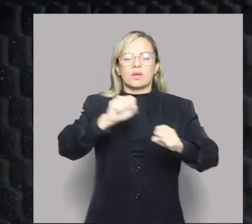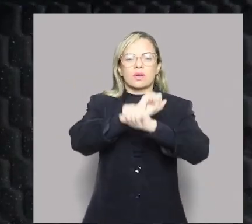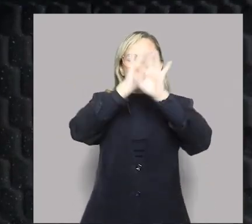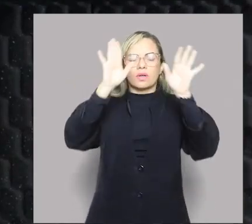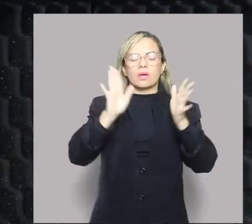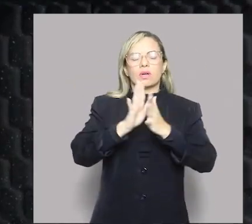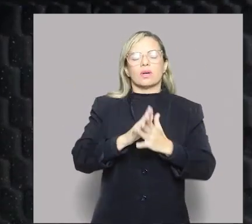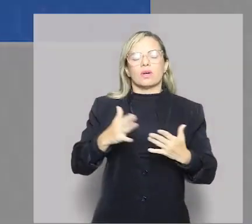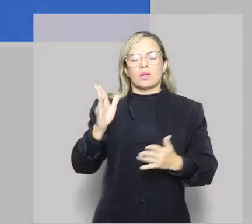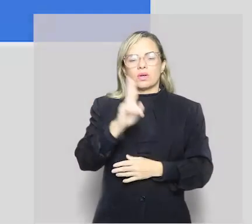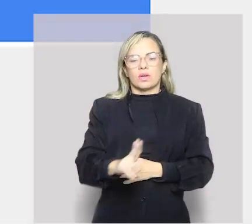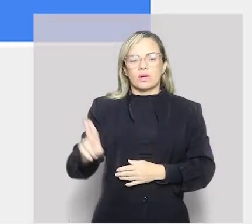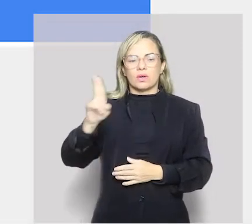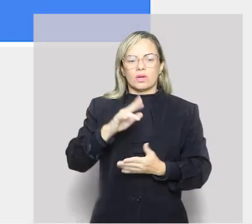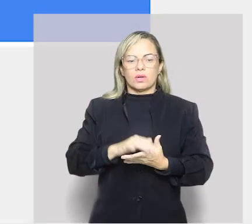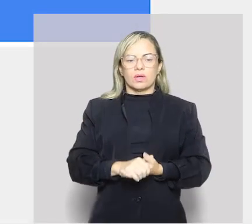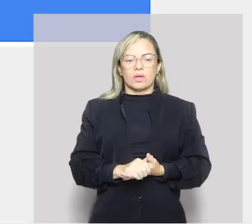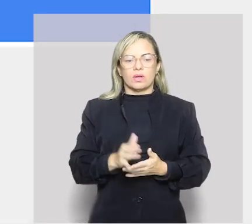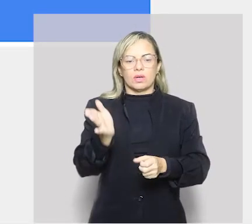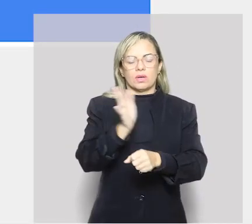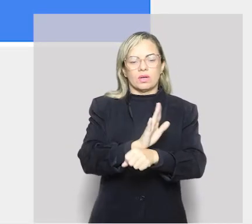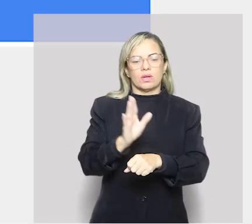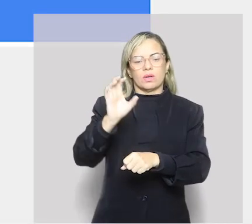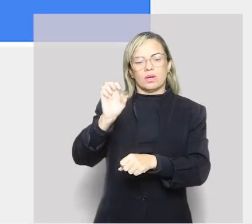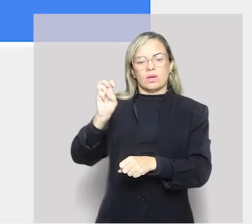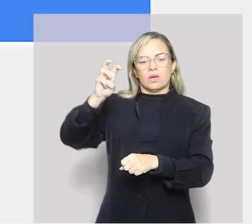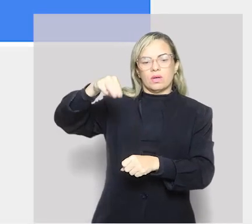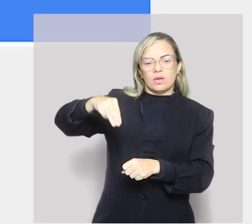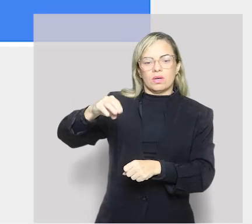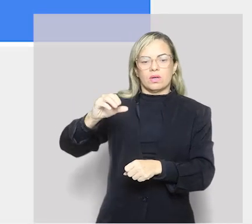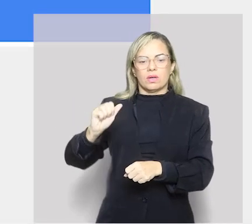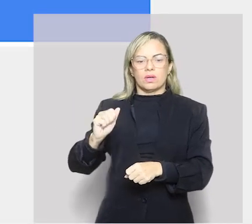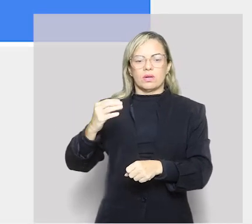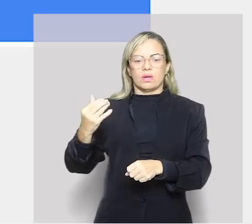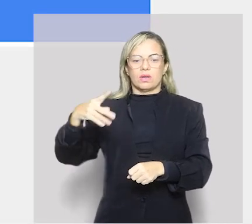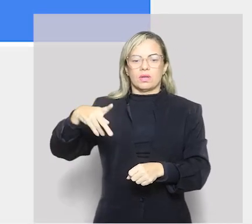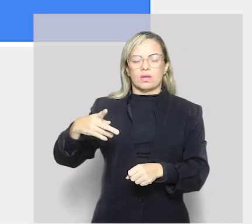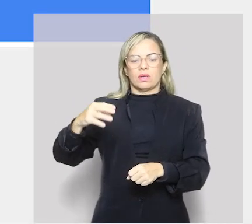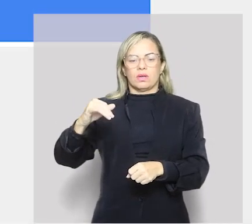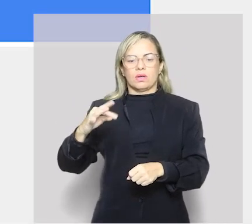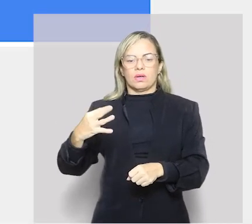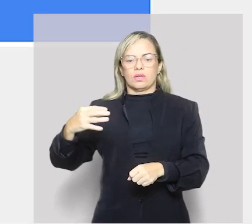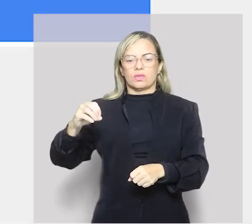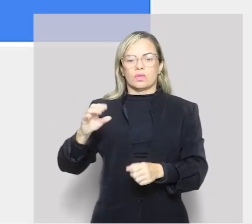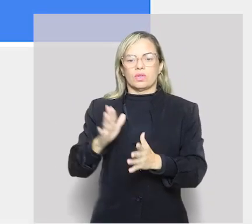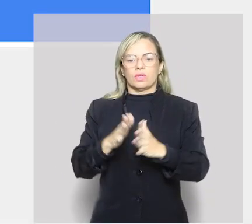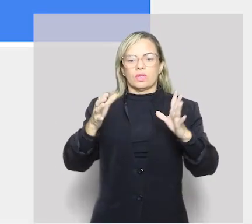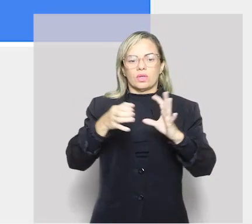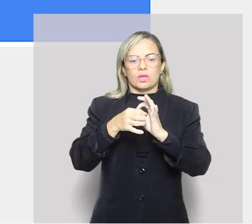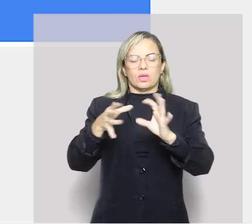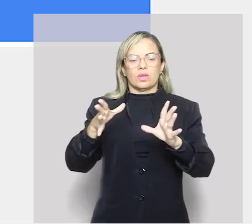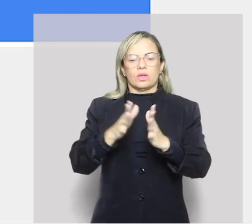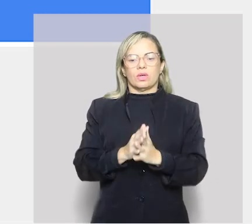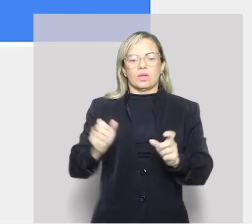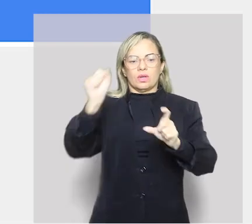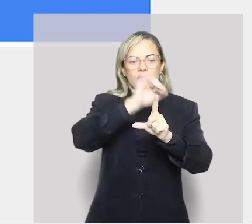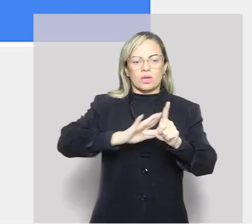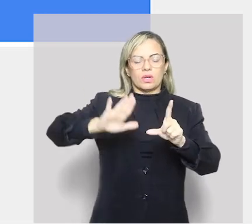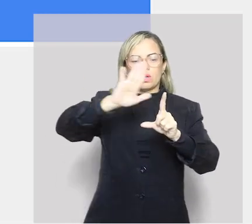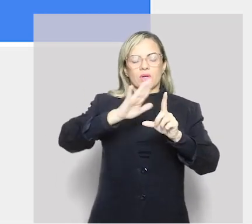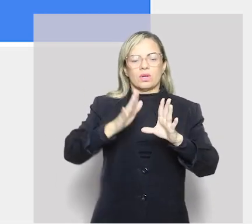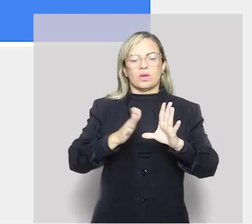essa referência. Olha aí, ó. O filme Emancipation, disponível na plataforma de streaming Apple